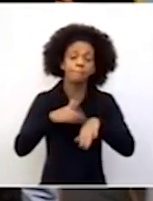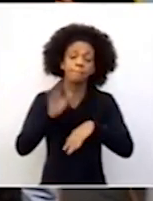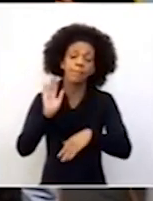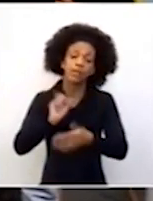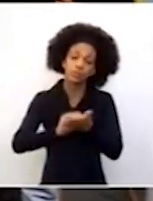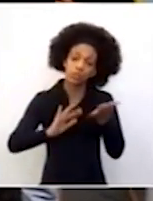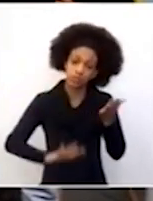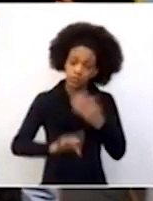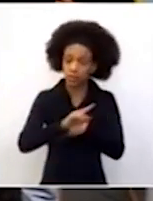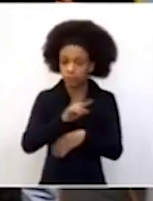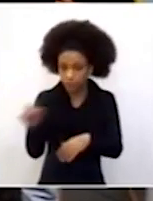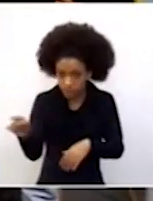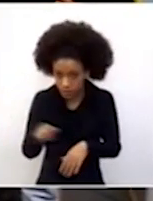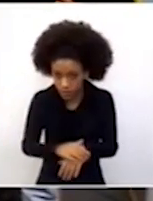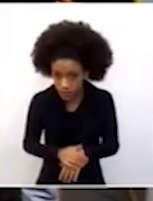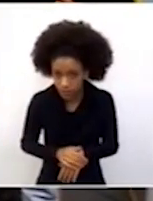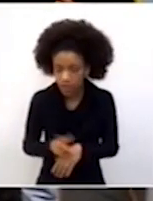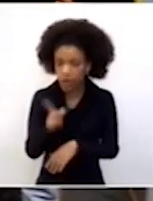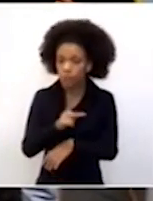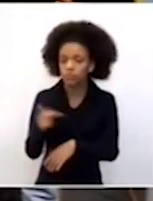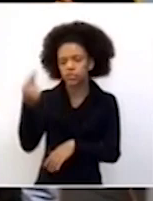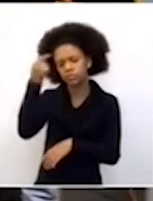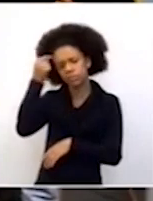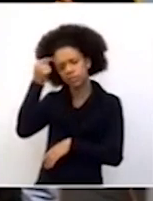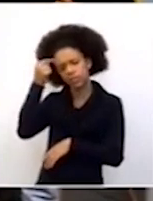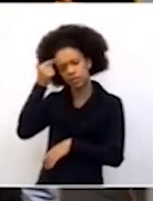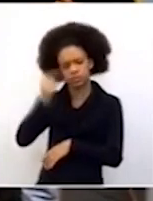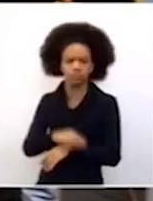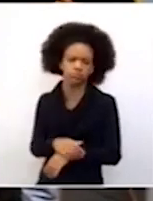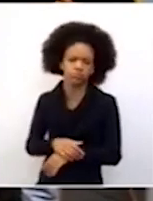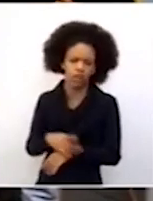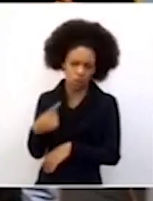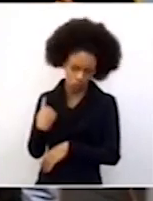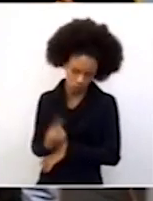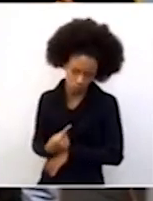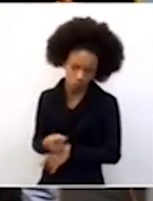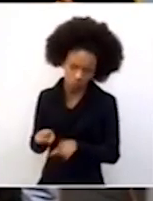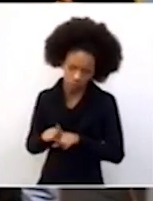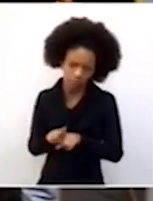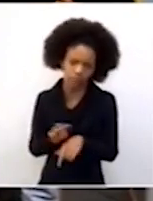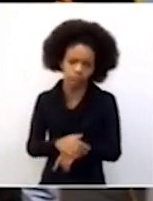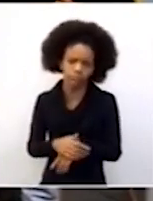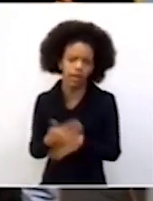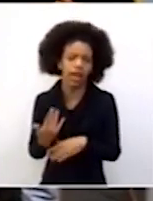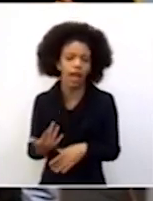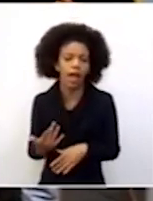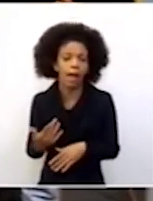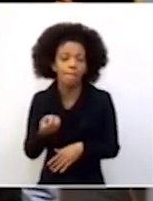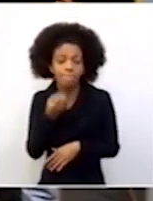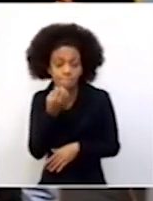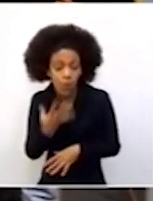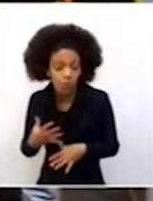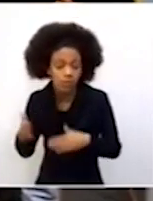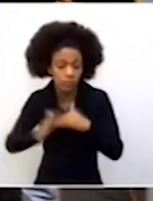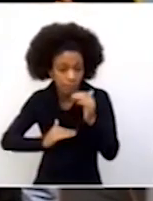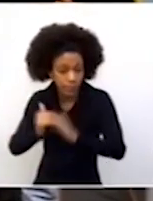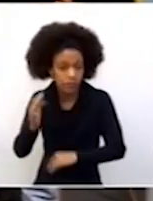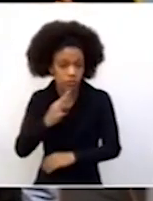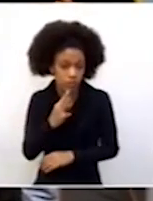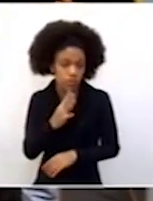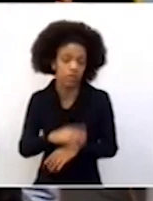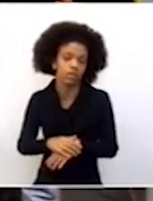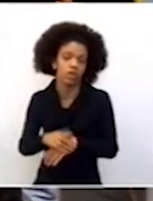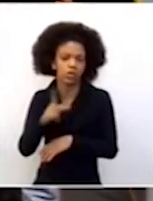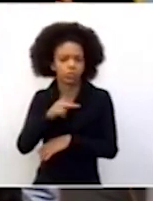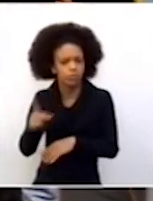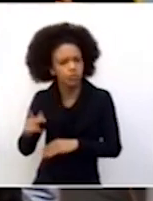que essa atividade que os professores refletissem, né, aí conosco, né, que é a intenção de conhecer boas práticas, né? Aí os professores